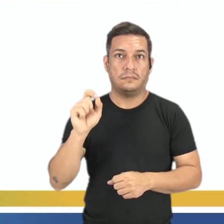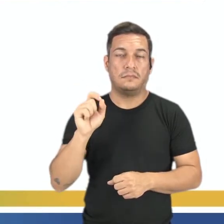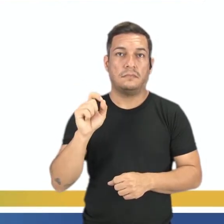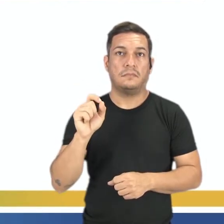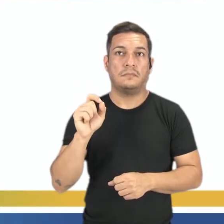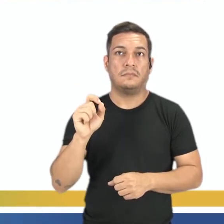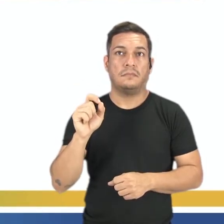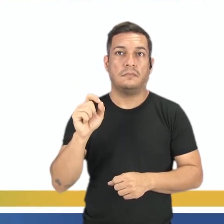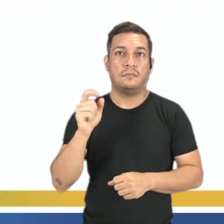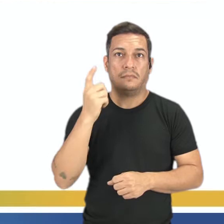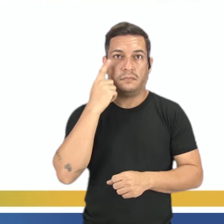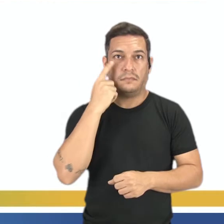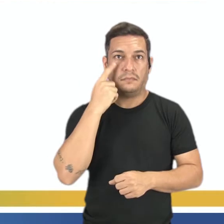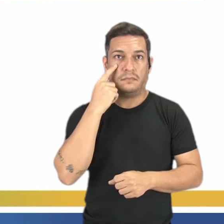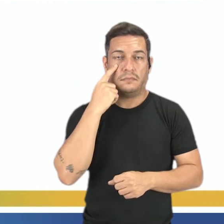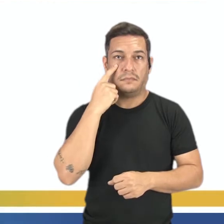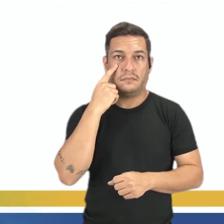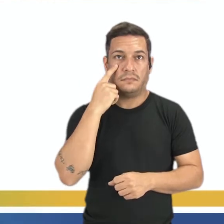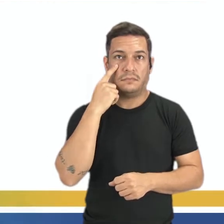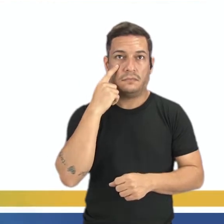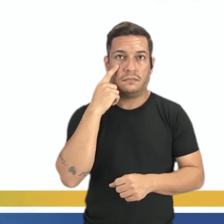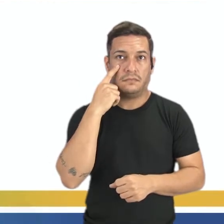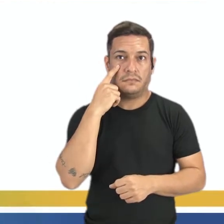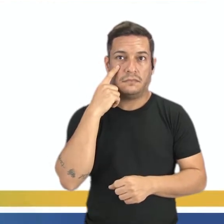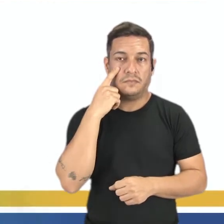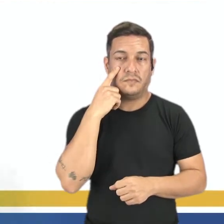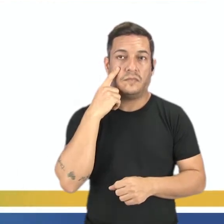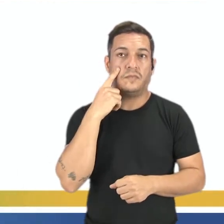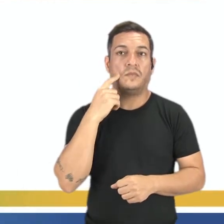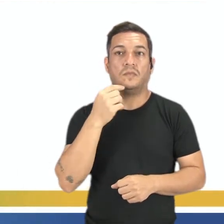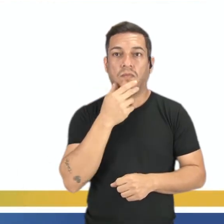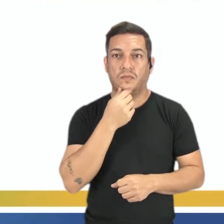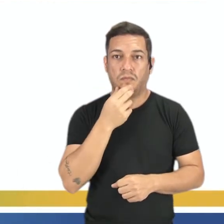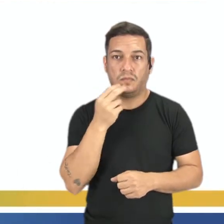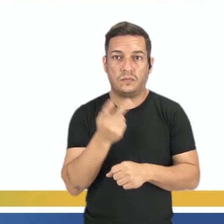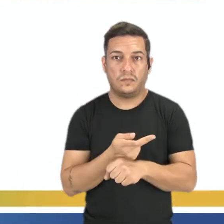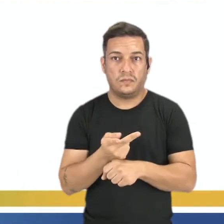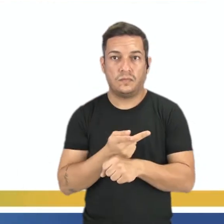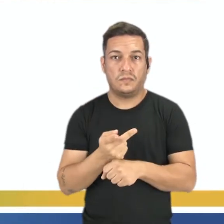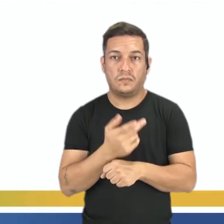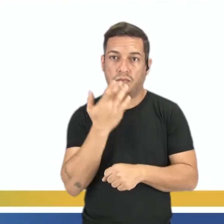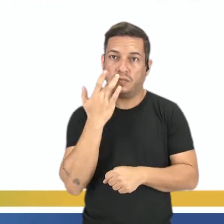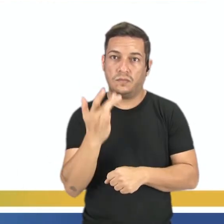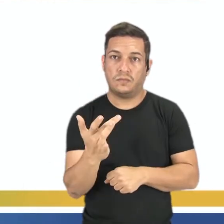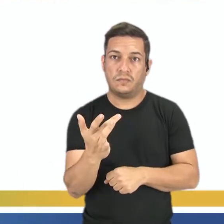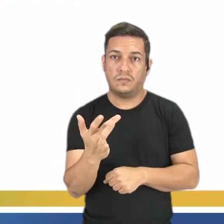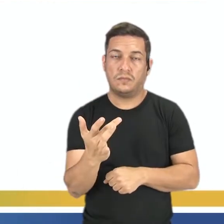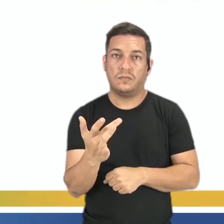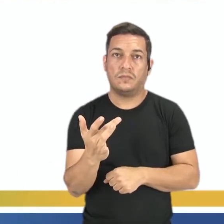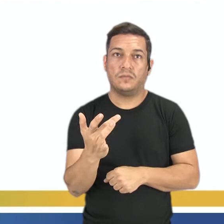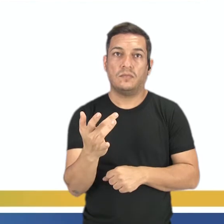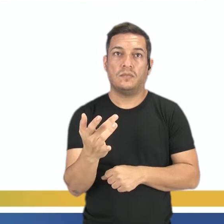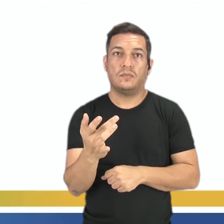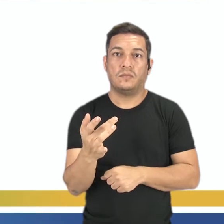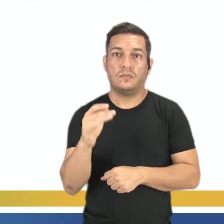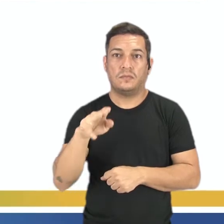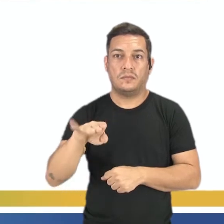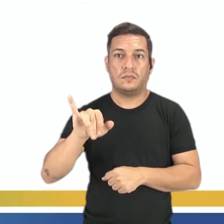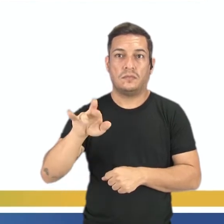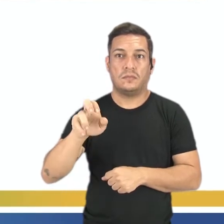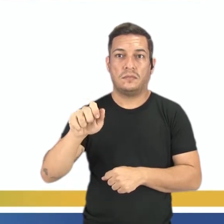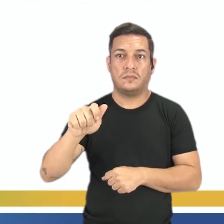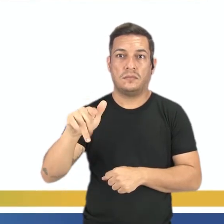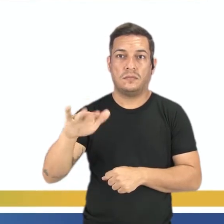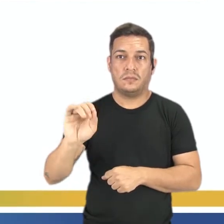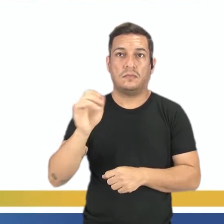né, através dos garimpeiros, né, utilizando para recolher o ouro, a mineração,